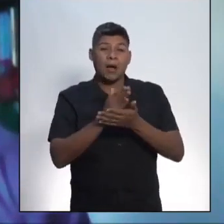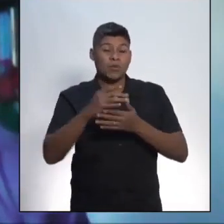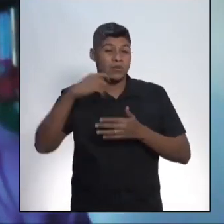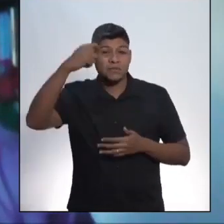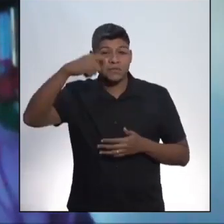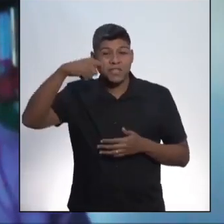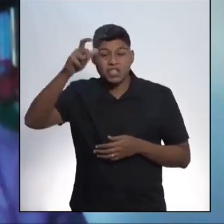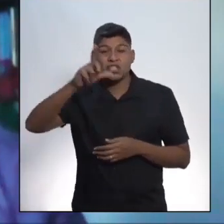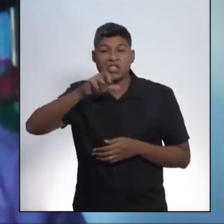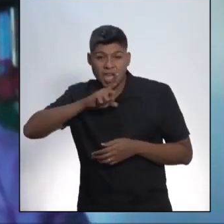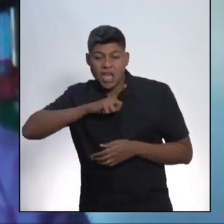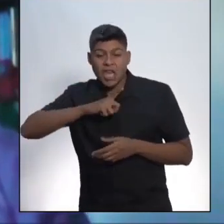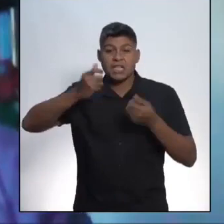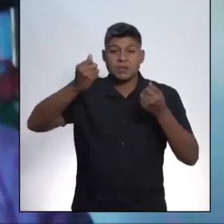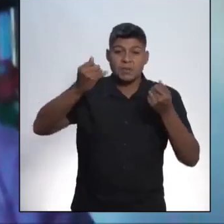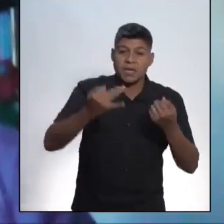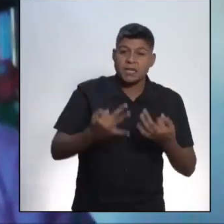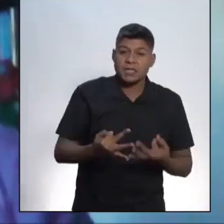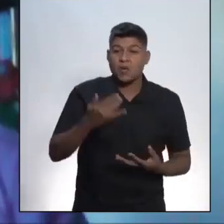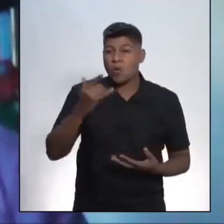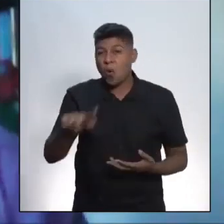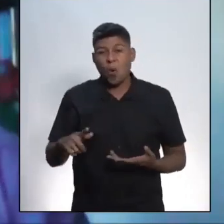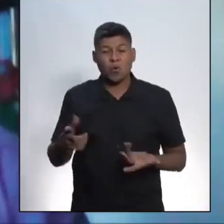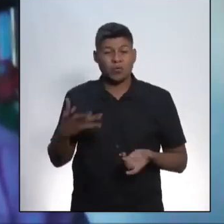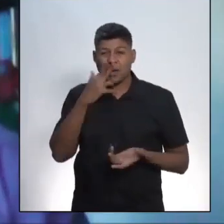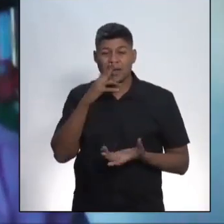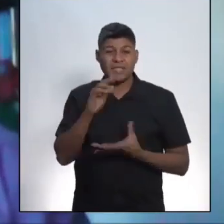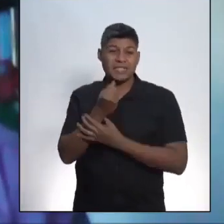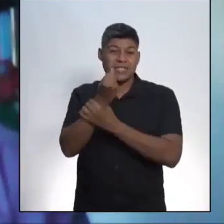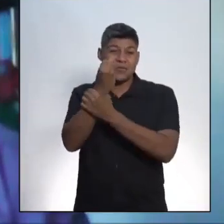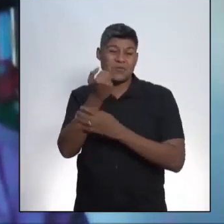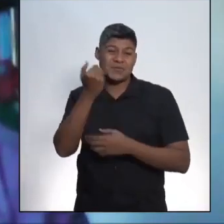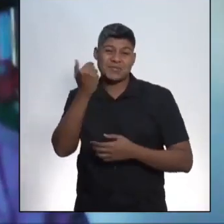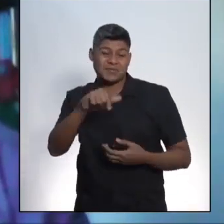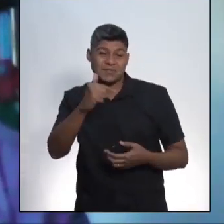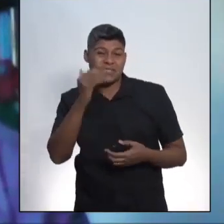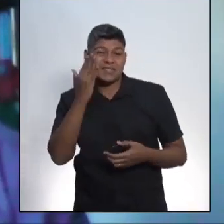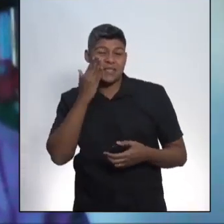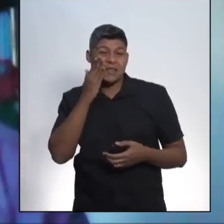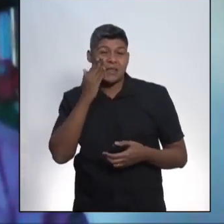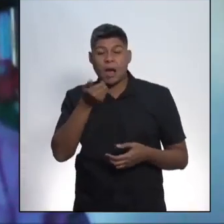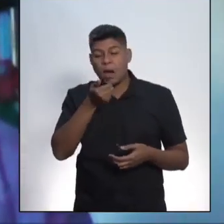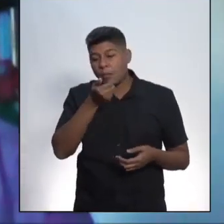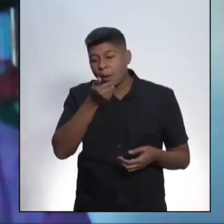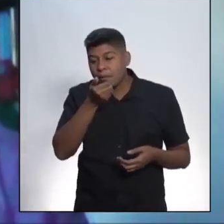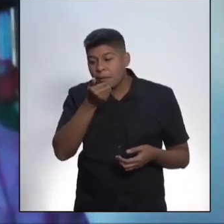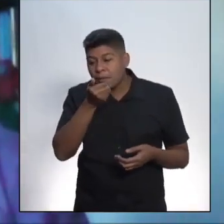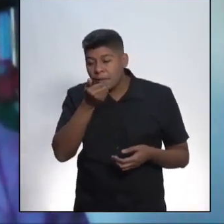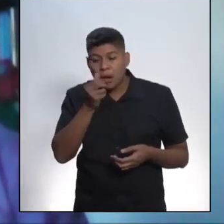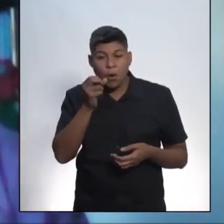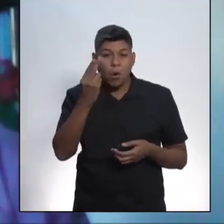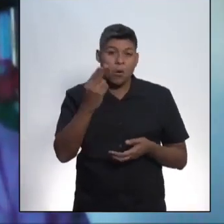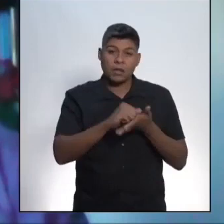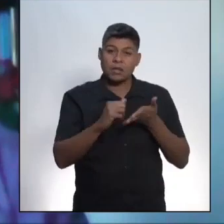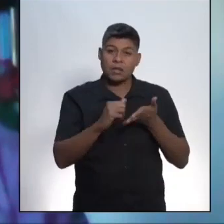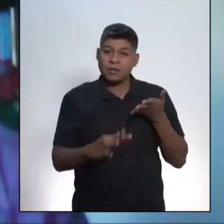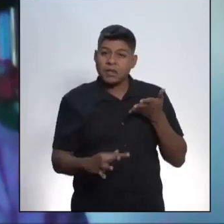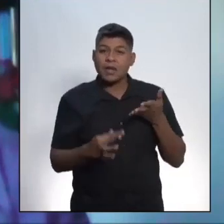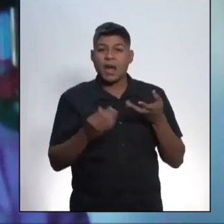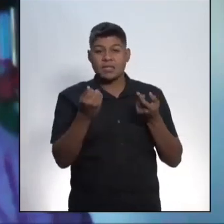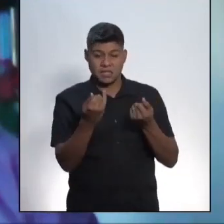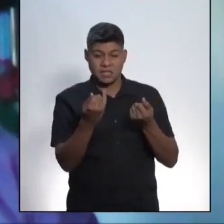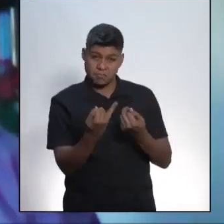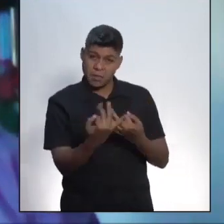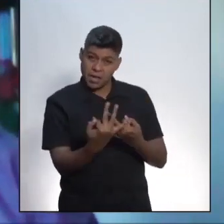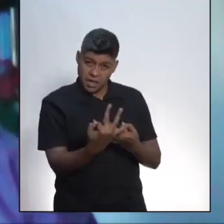vídeos, postando explicações, outros já não se sentem seguros nesse sentido, então eles gravam áudio, ou só colocam a atividade explicada